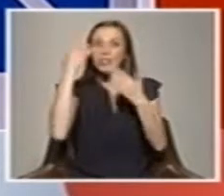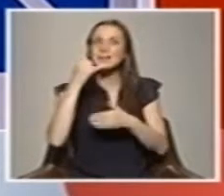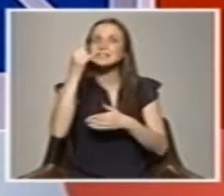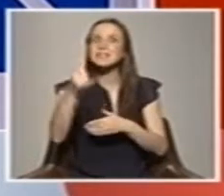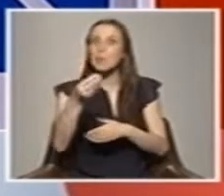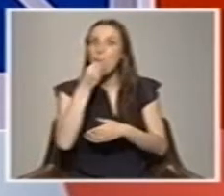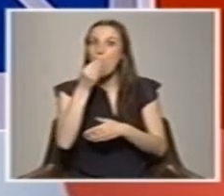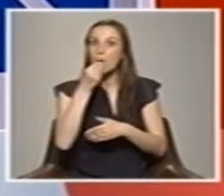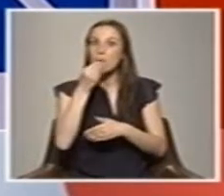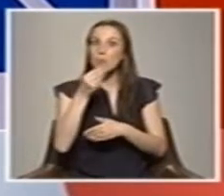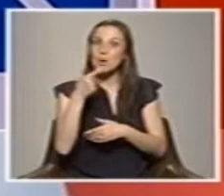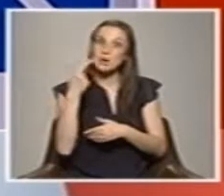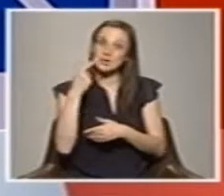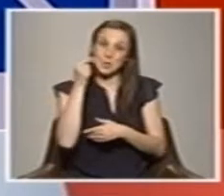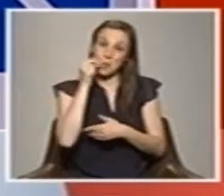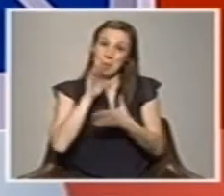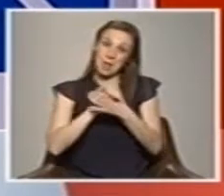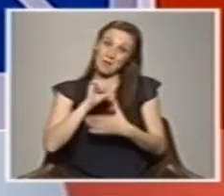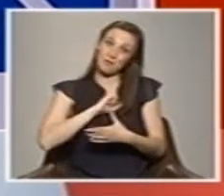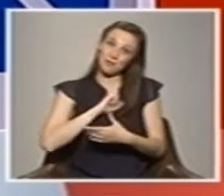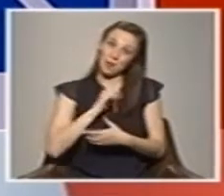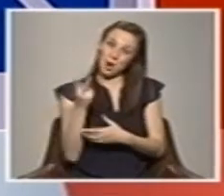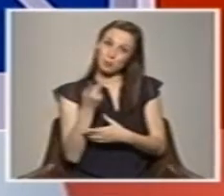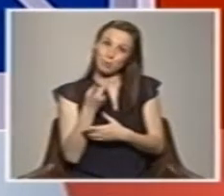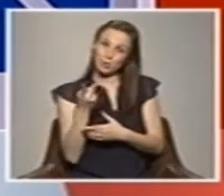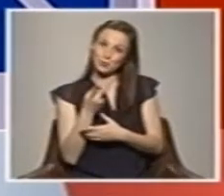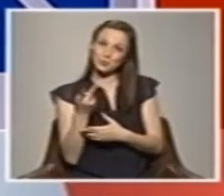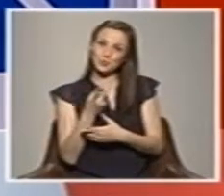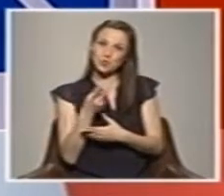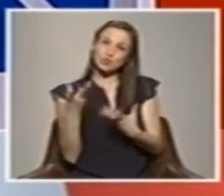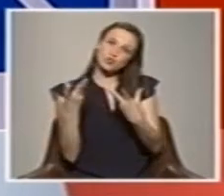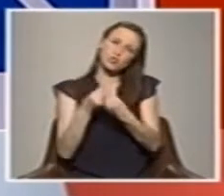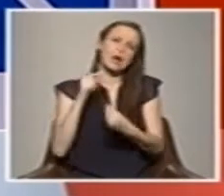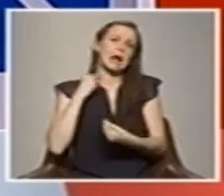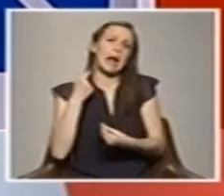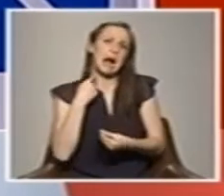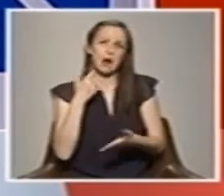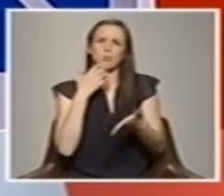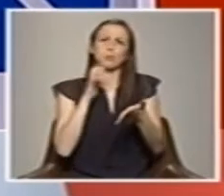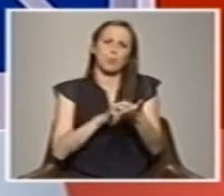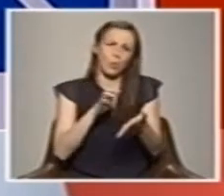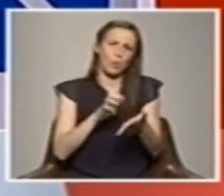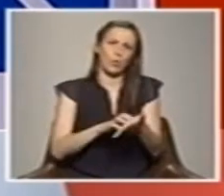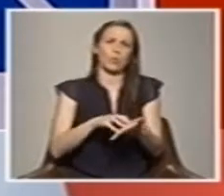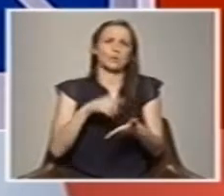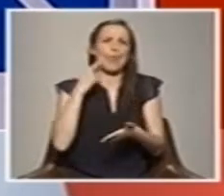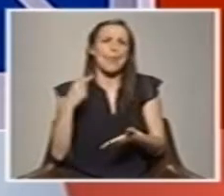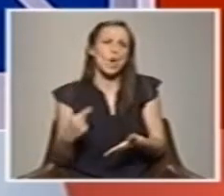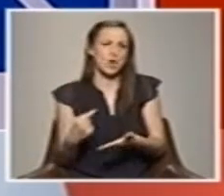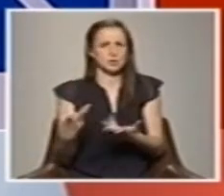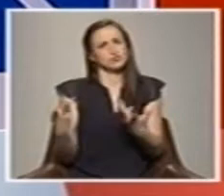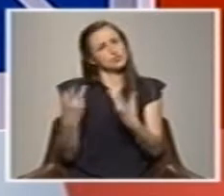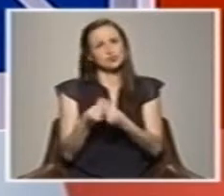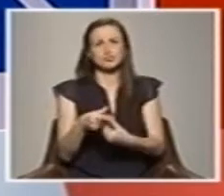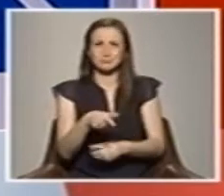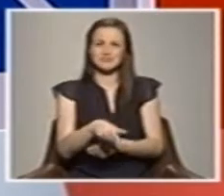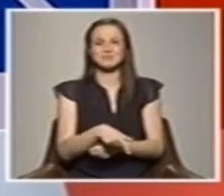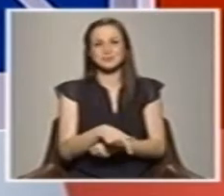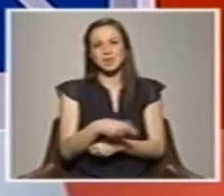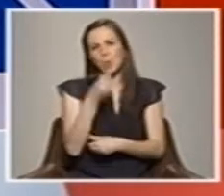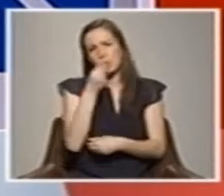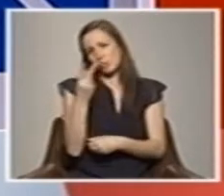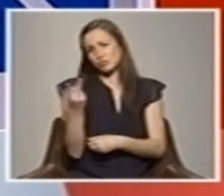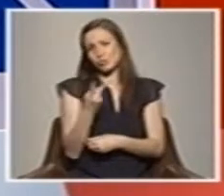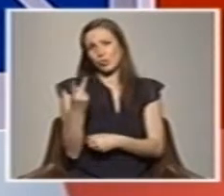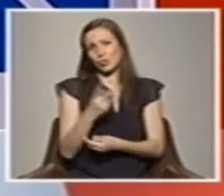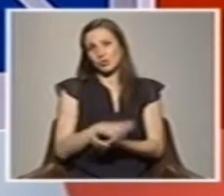eu e o meu marido que almoçamos, e junto, se for qualquer carne, junto um arroz, junto uma massa, e assim comemos nós os dois, porque